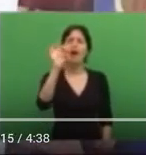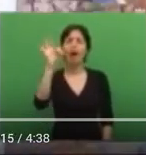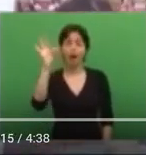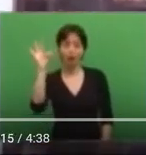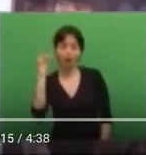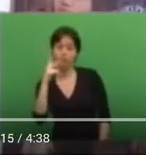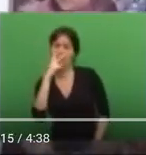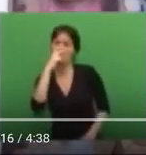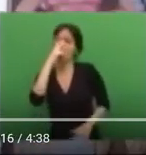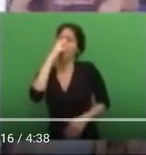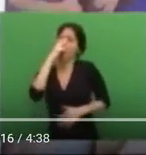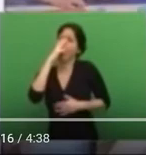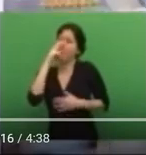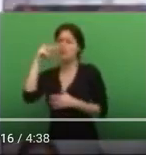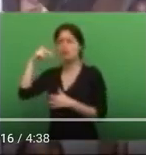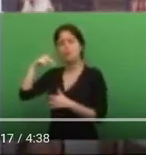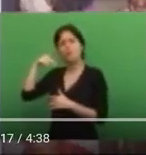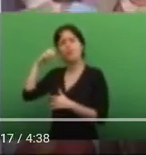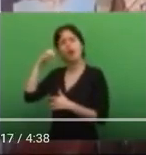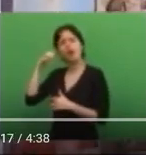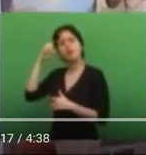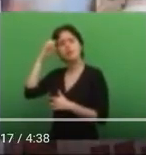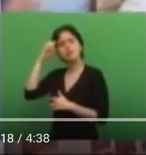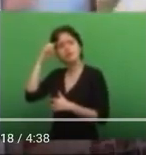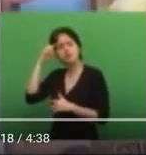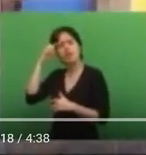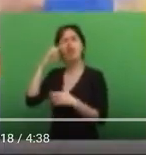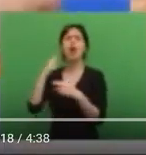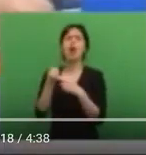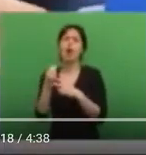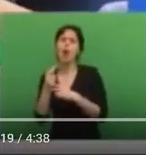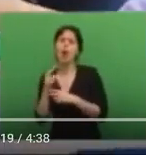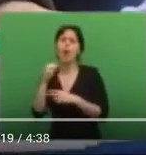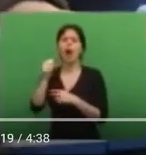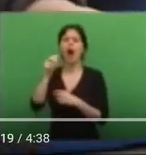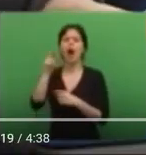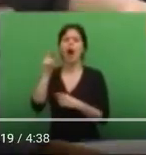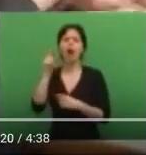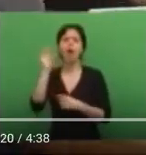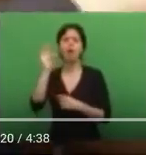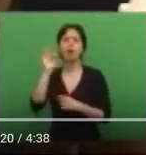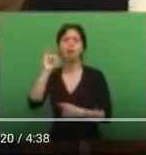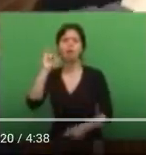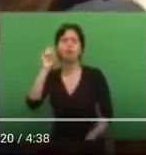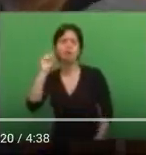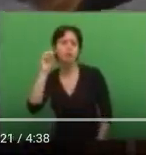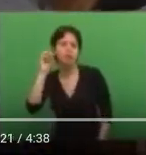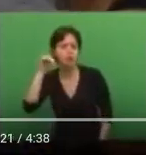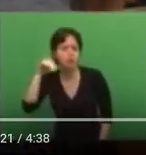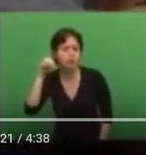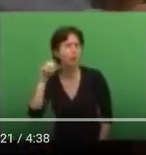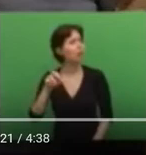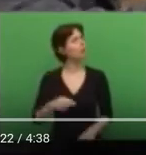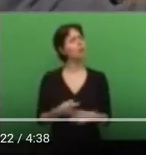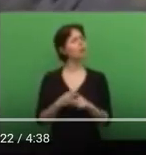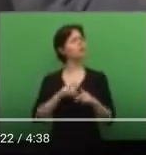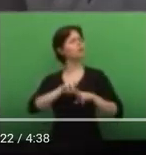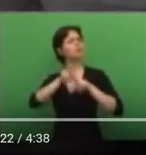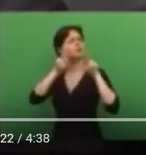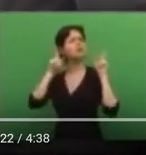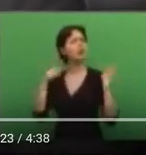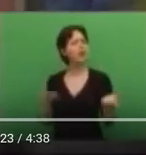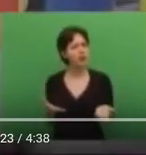Muito parecida com a paralisia cerebral e às vezes confundida com o autismo, a síndrome de Rett acomete